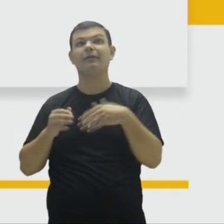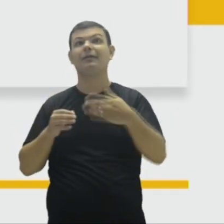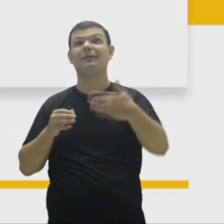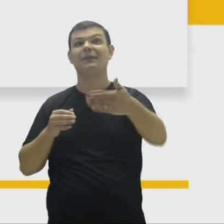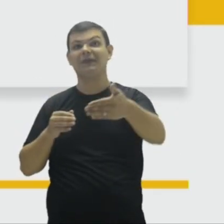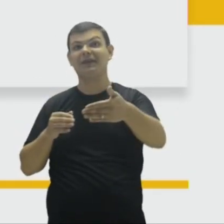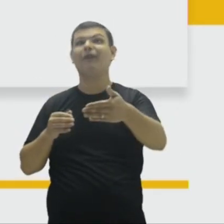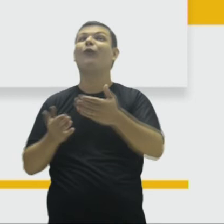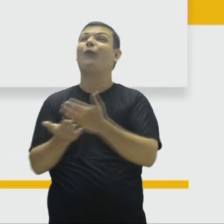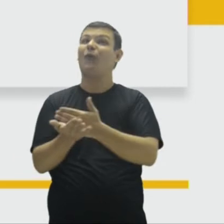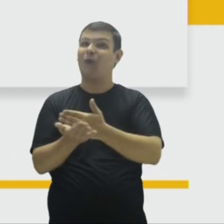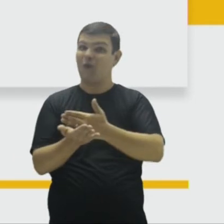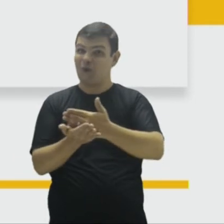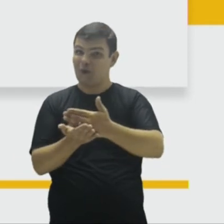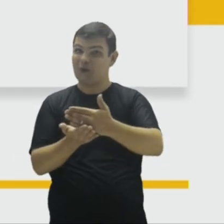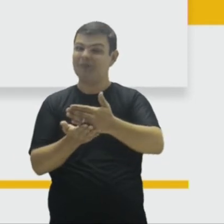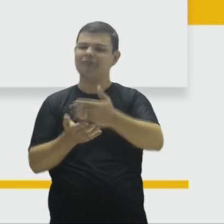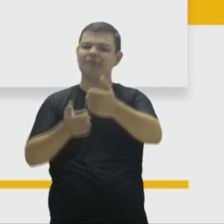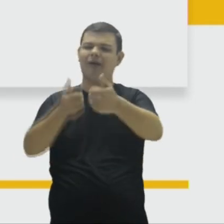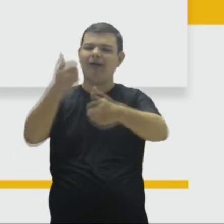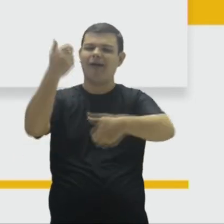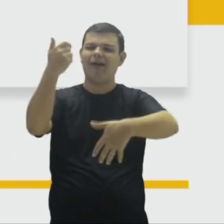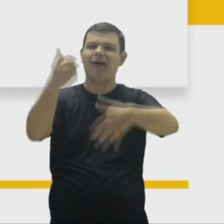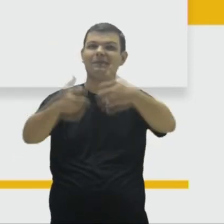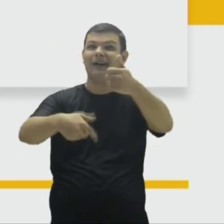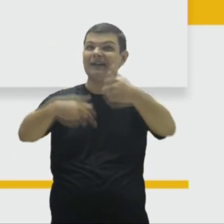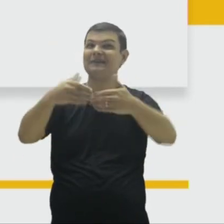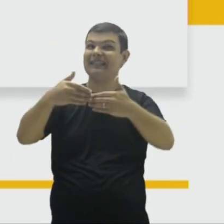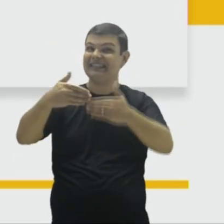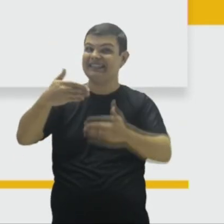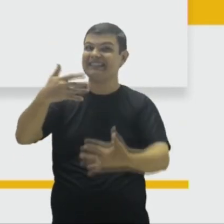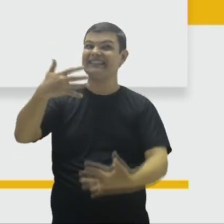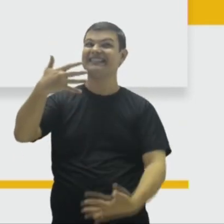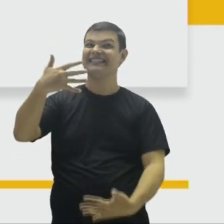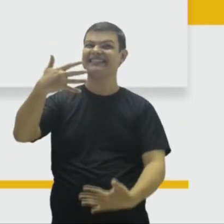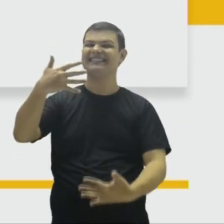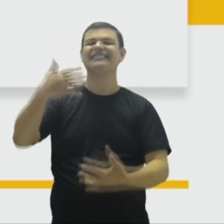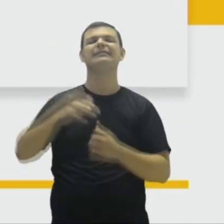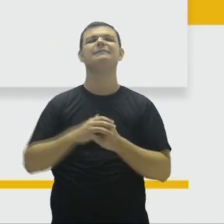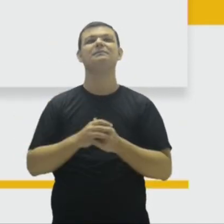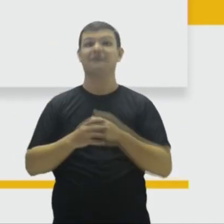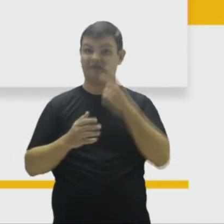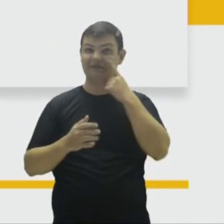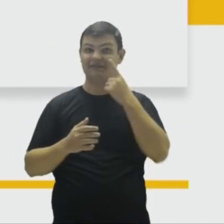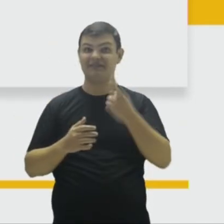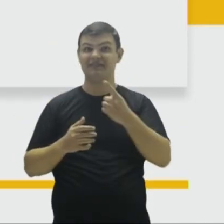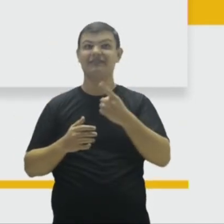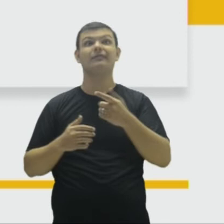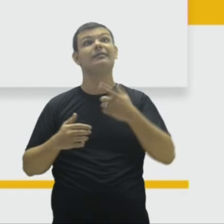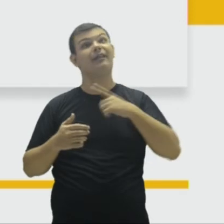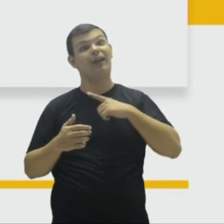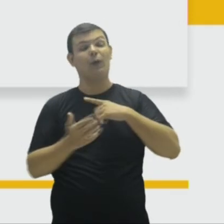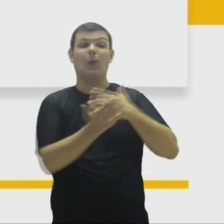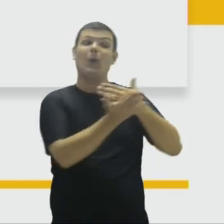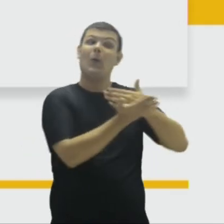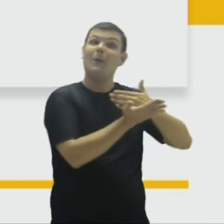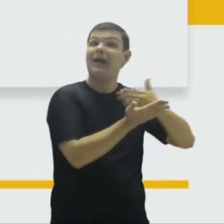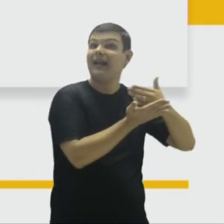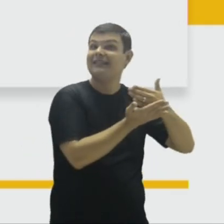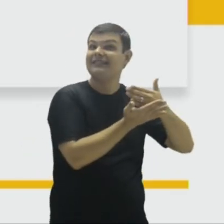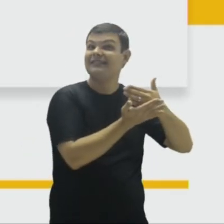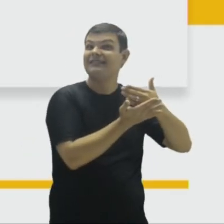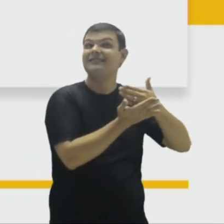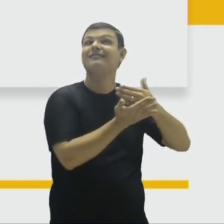história começou a se desenvolver. Então, olhem só a estrutura da narrativa. Nós tivemos o início,